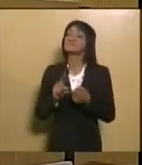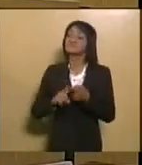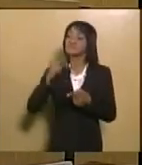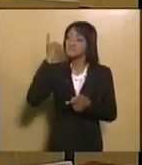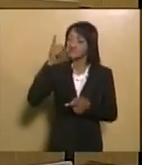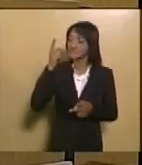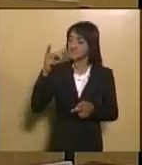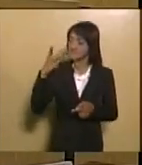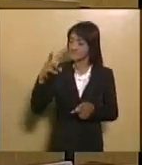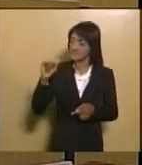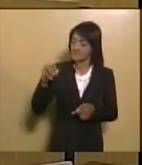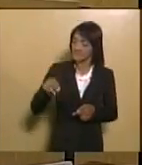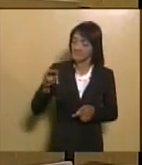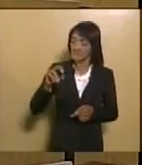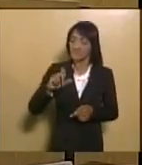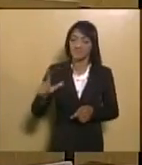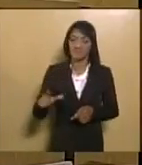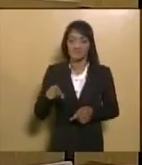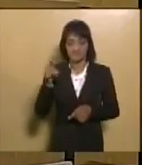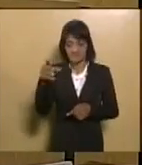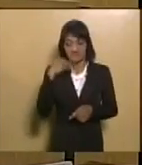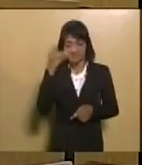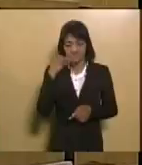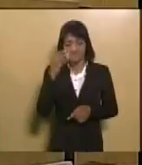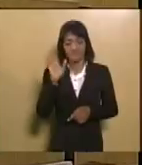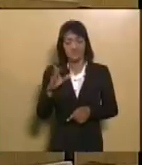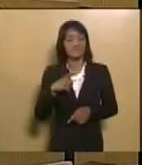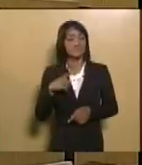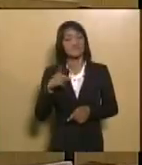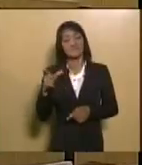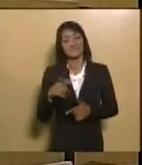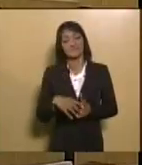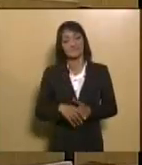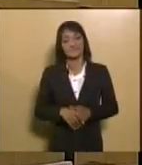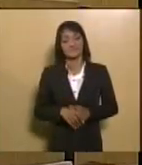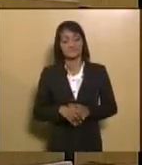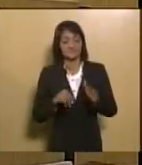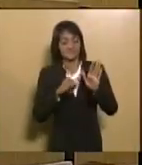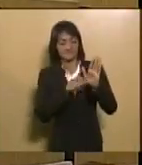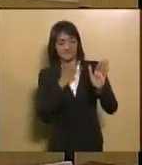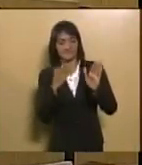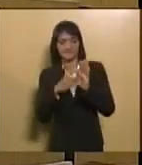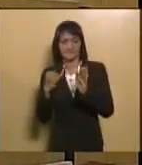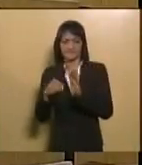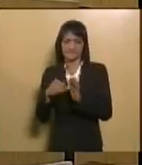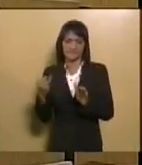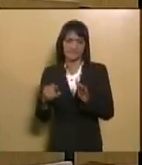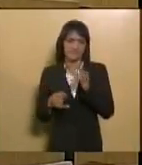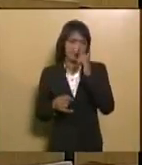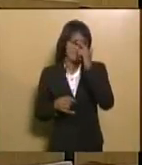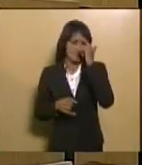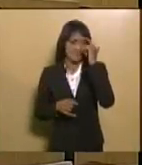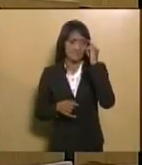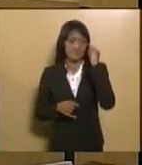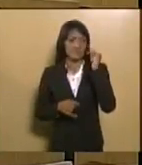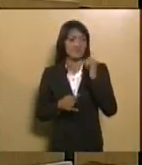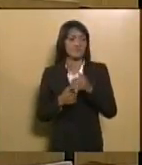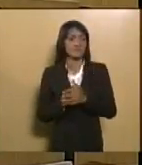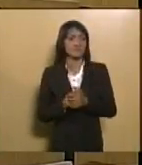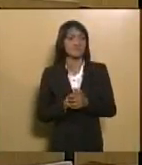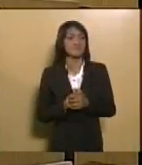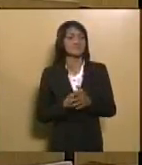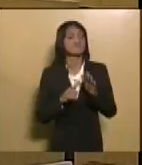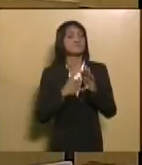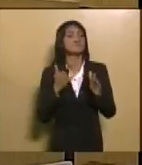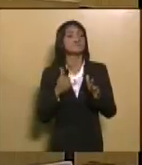e aí, Vossa Excelência tem mais experiência do que eu nessa parte de contratações, o contrato em